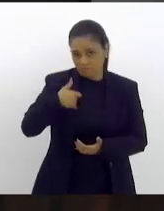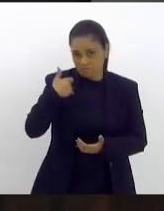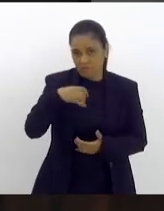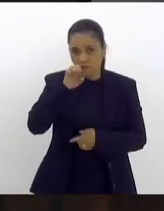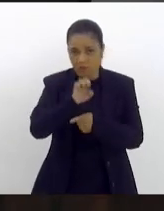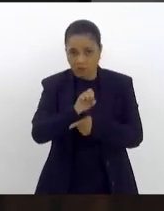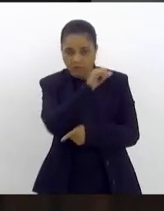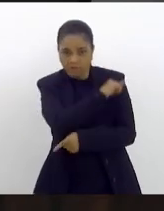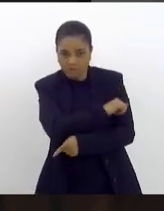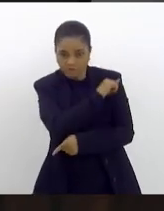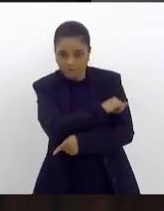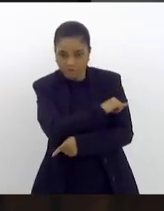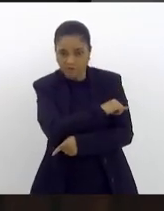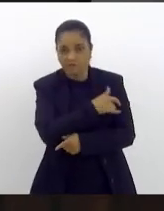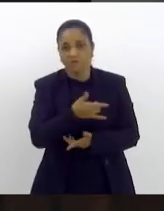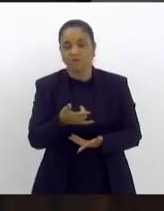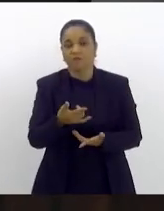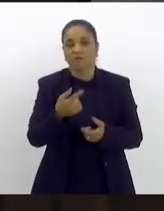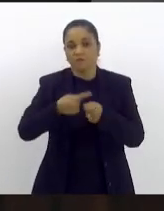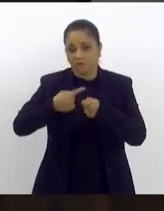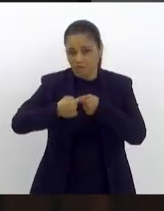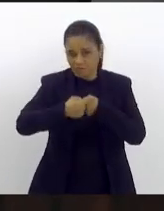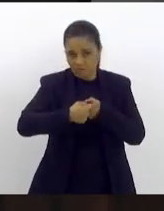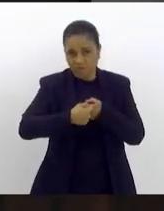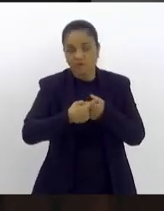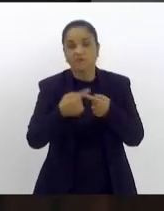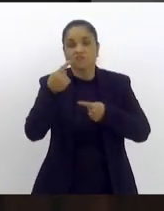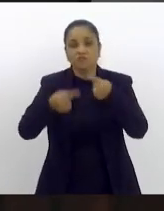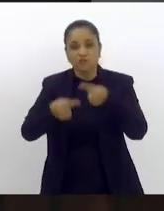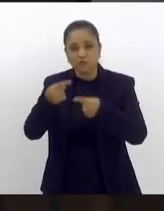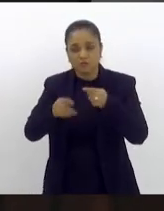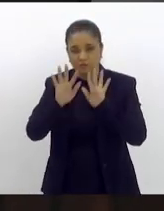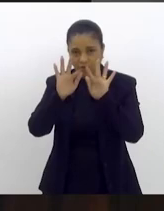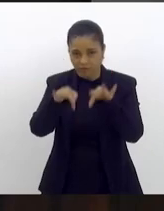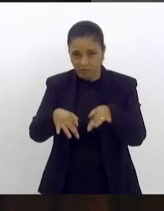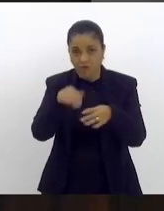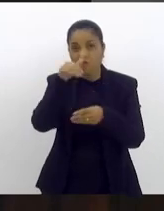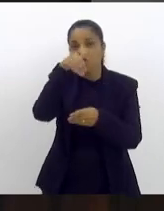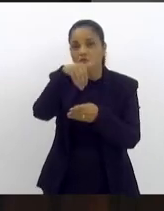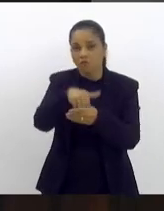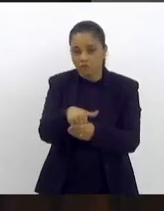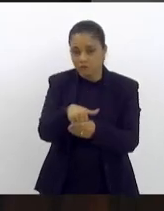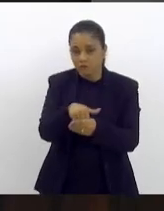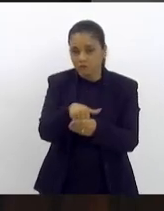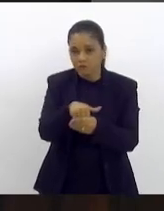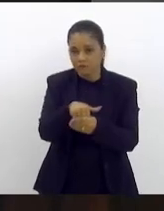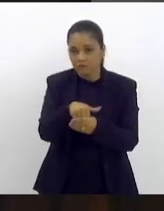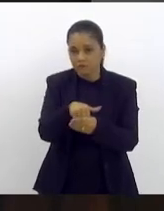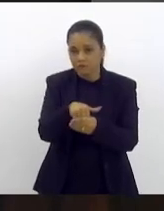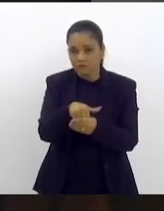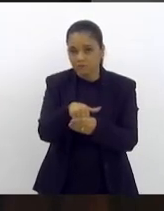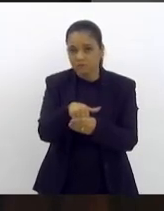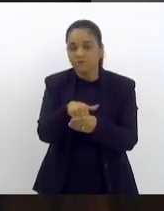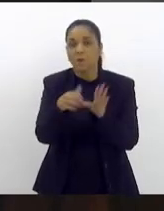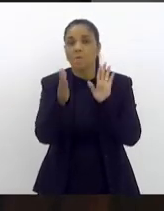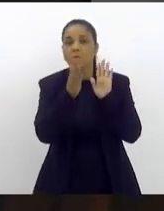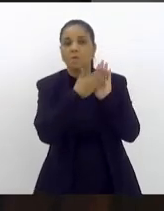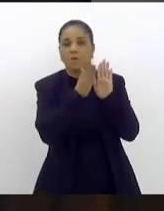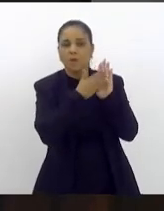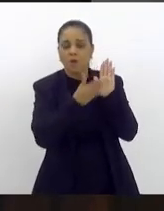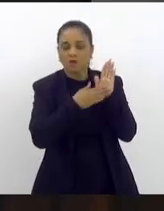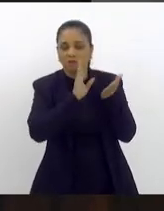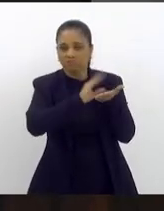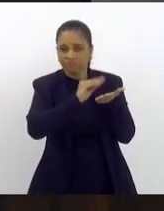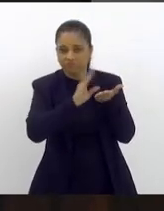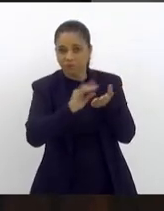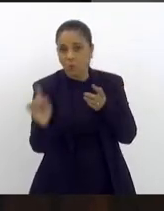outras providências. Em discussão, não havendo o que querer discutir, encerrada a discussão, em votação, a presente proposta recebeu uma